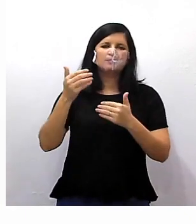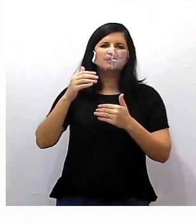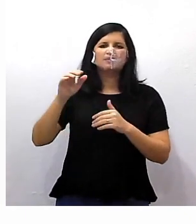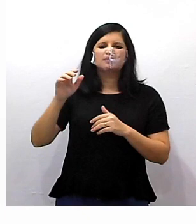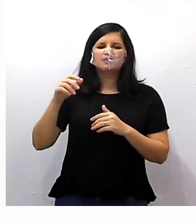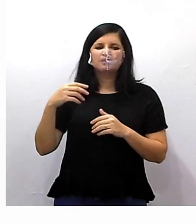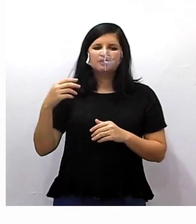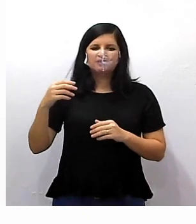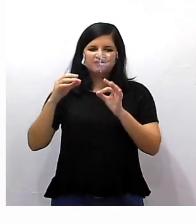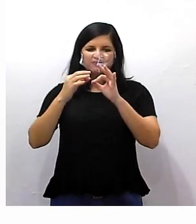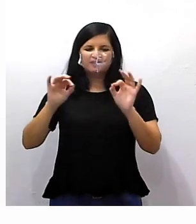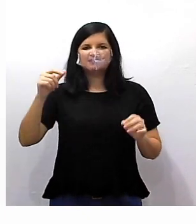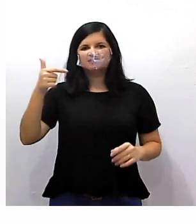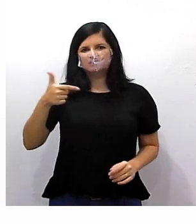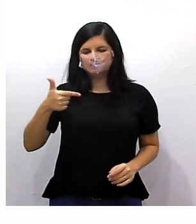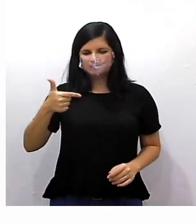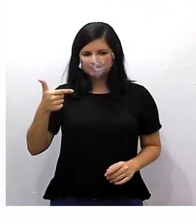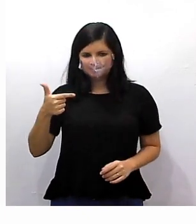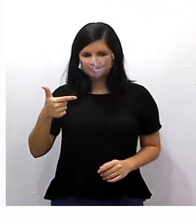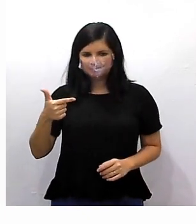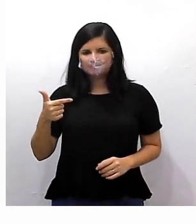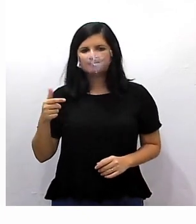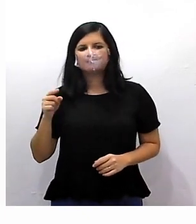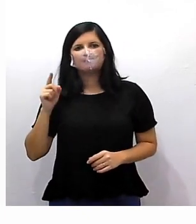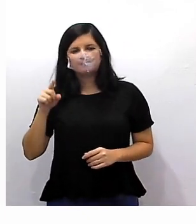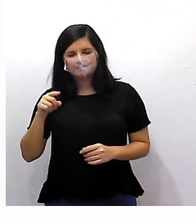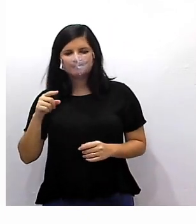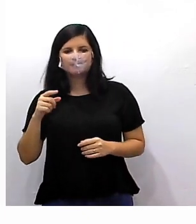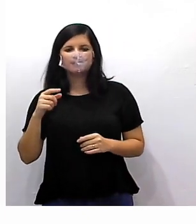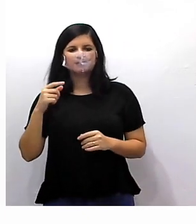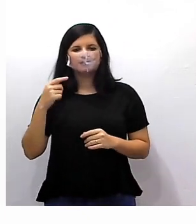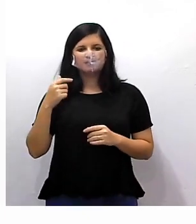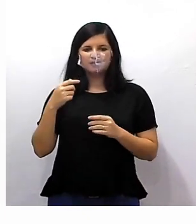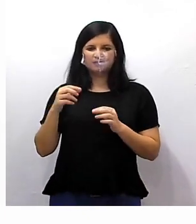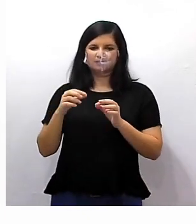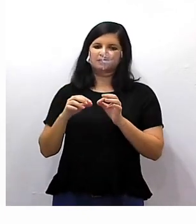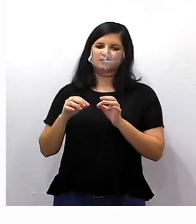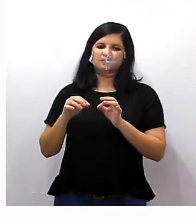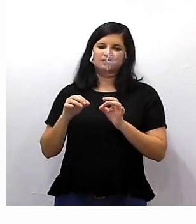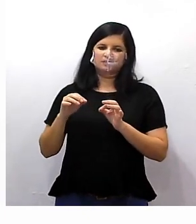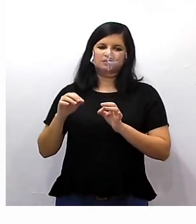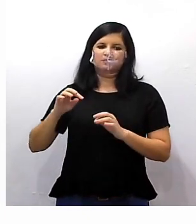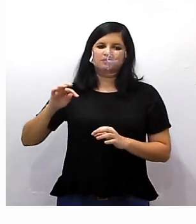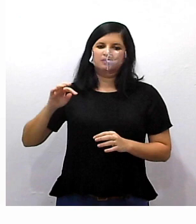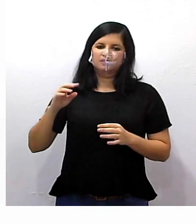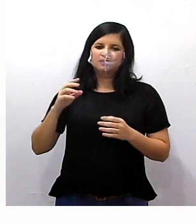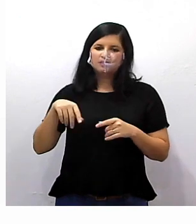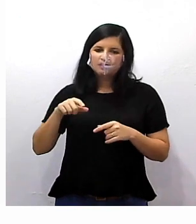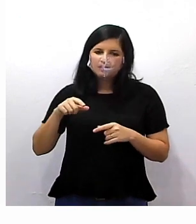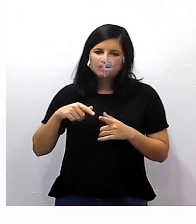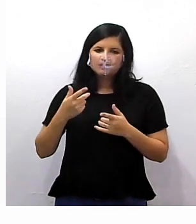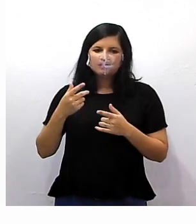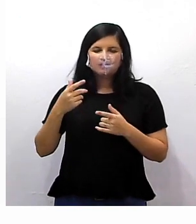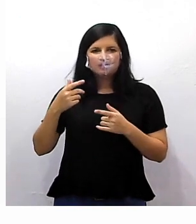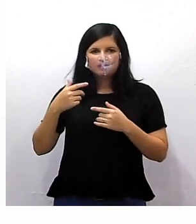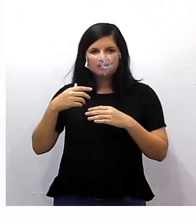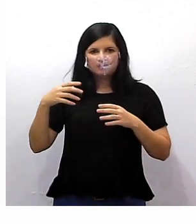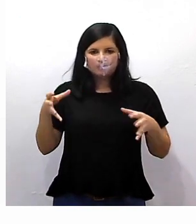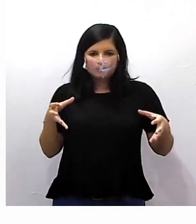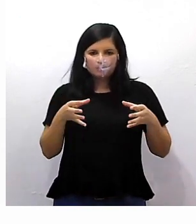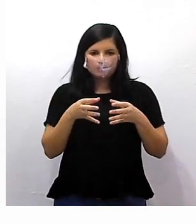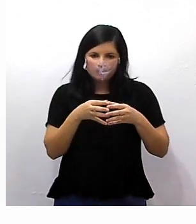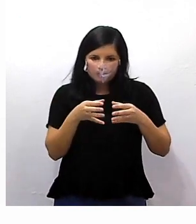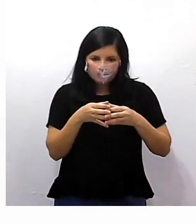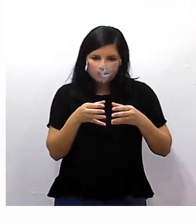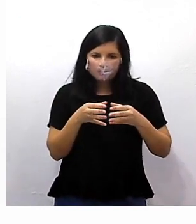a próxima frase. Ó. The expedition had reached the summit in time. A expedição